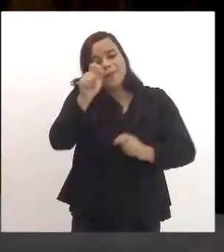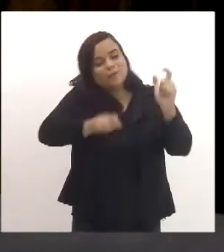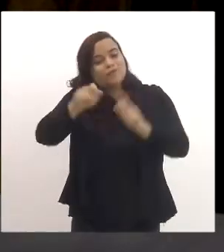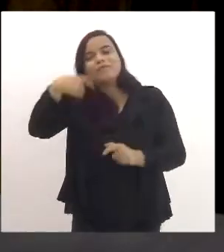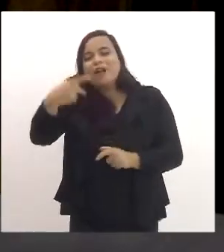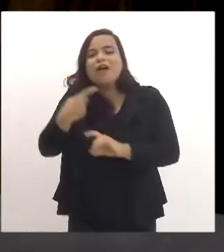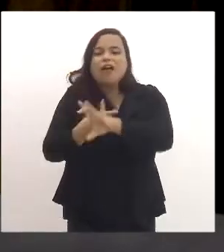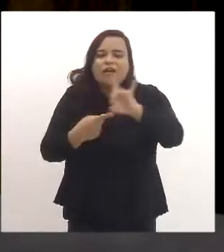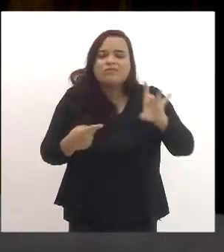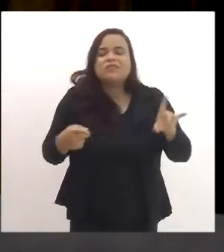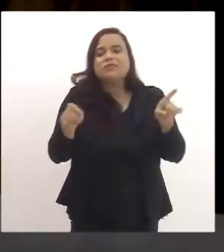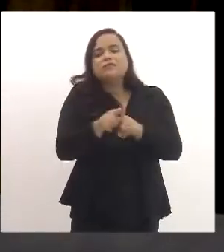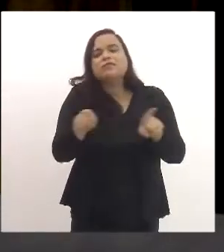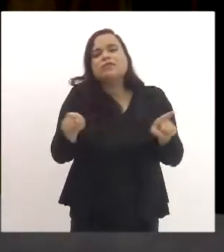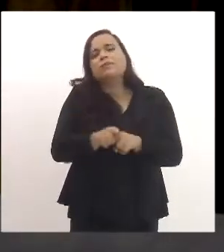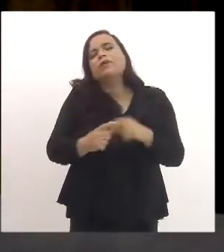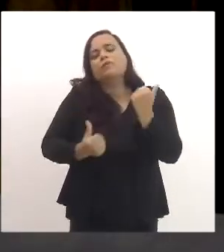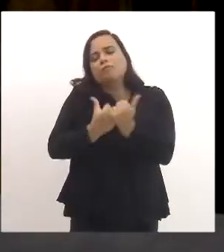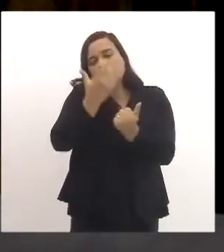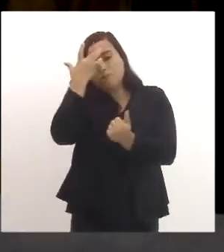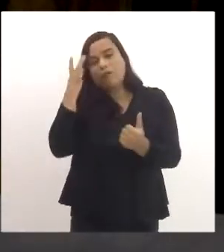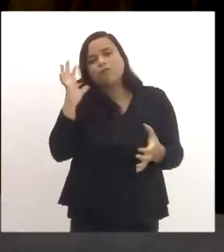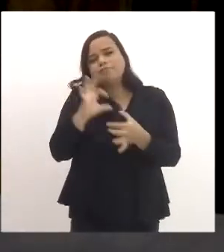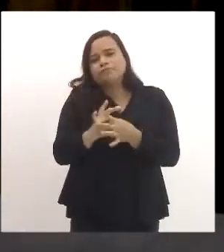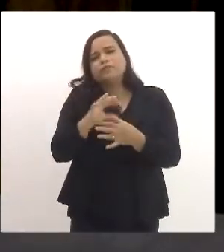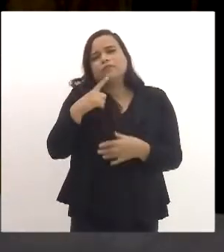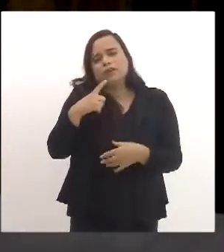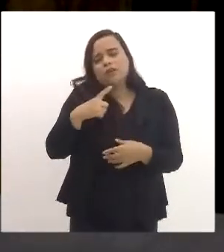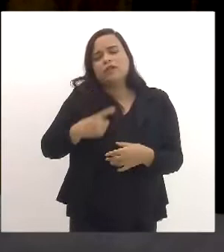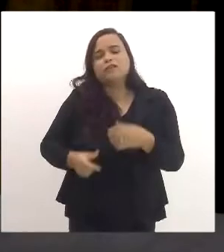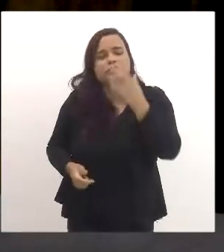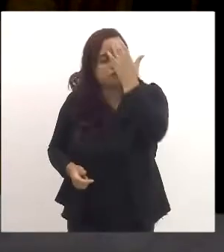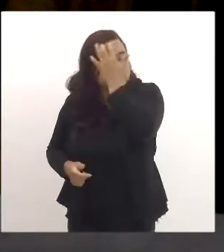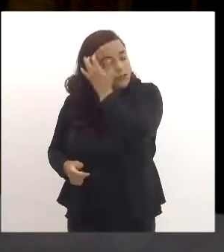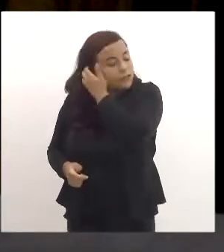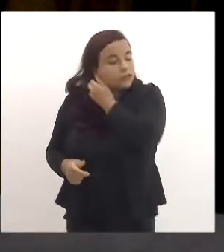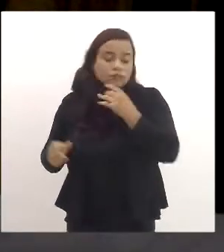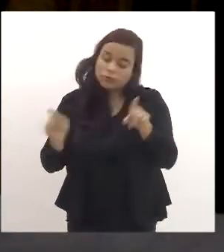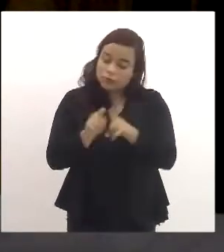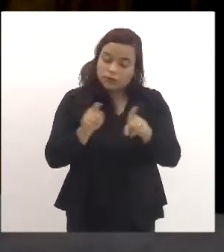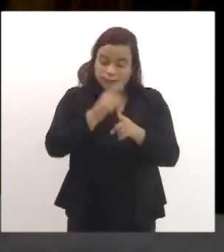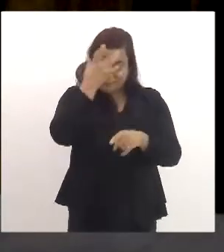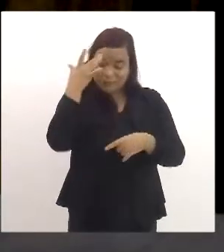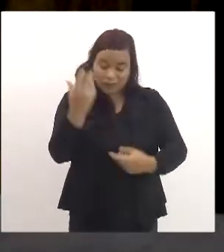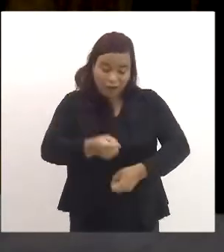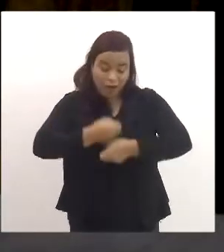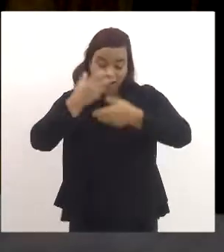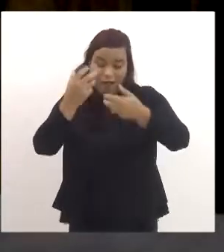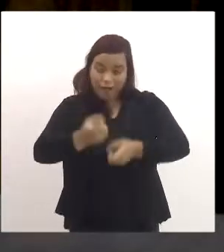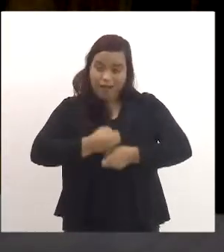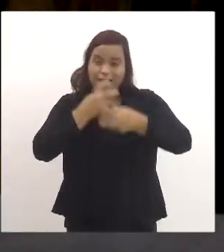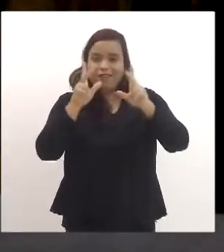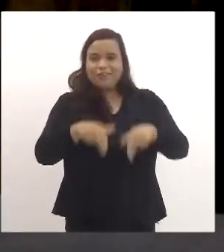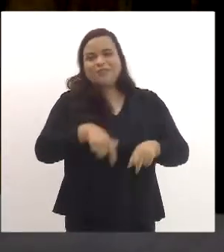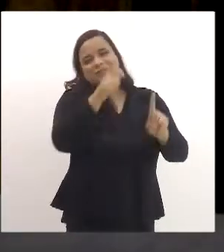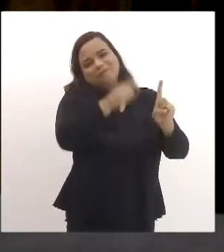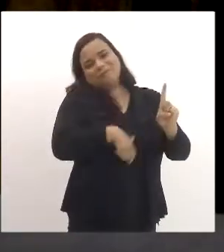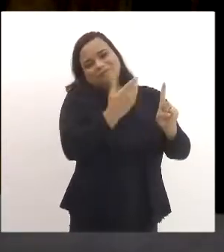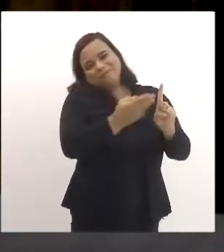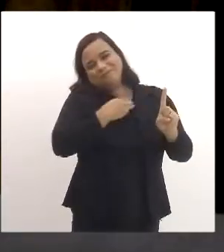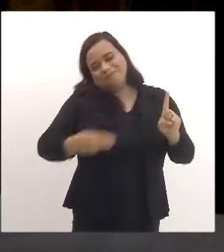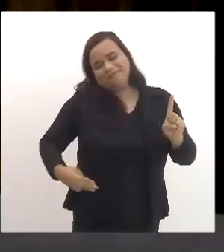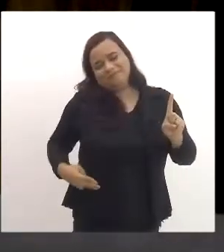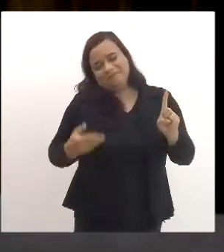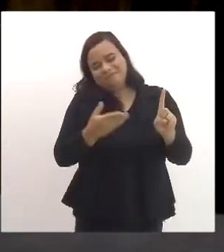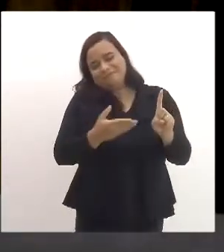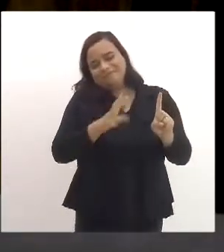apoio de todos os envolvidos e de pessoas inspiradoras, como o ministro Manuel